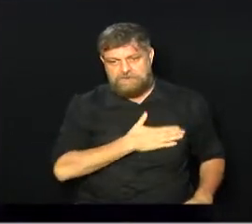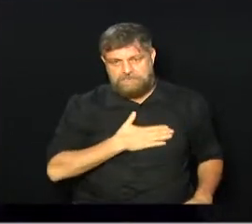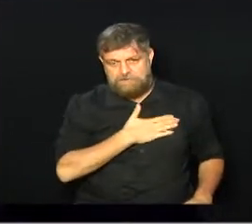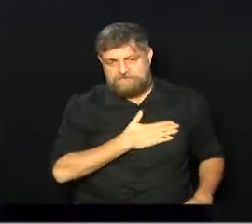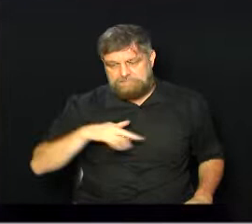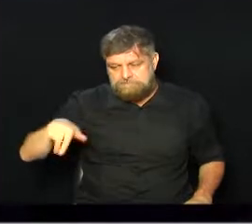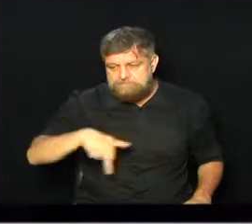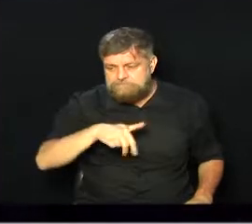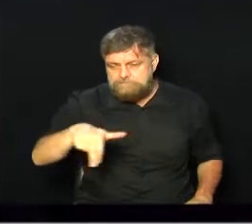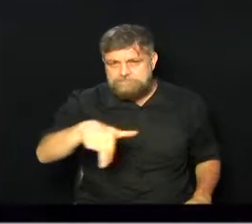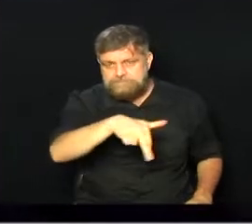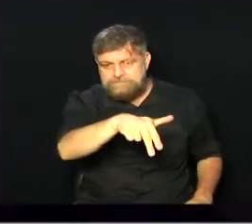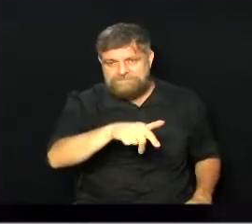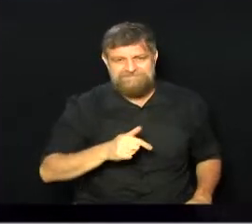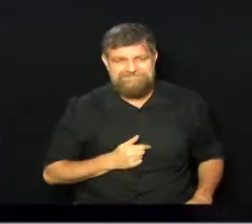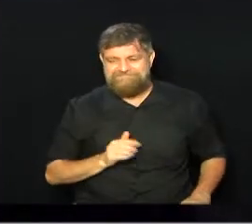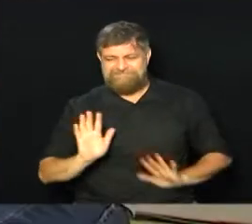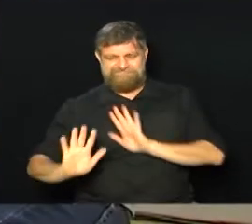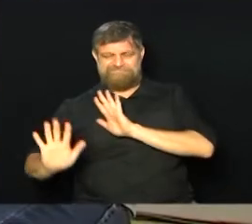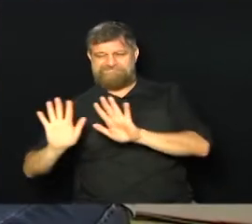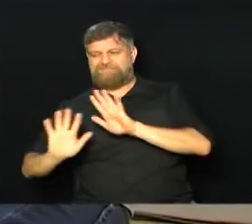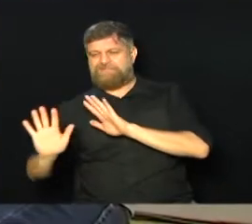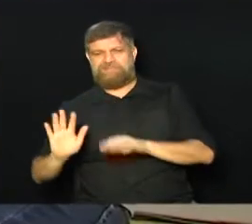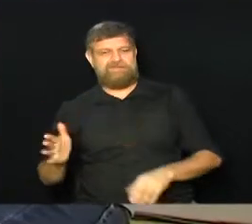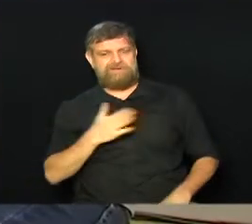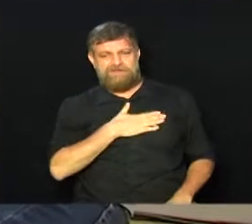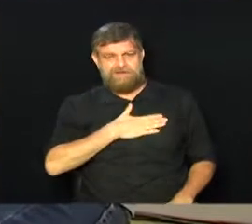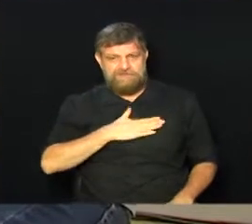atacar e não gostava de defender... Não voltava, né?